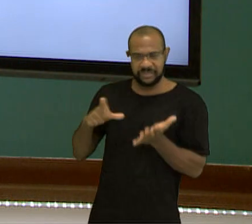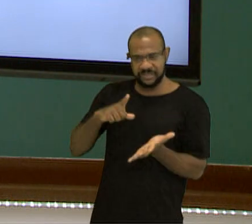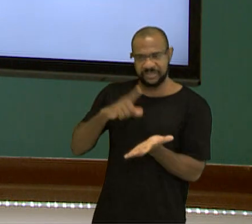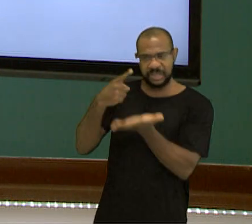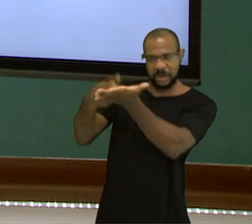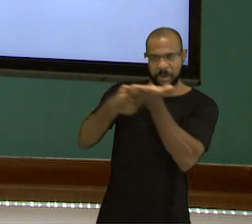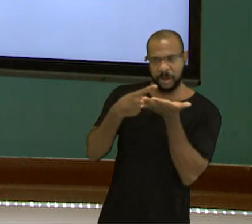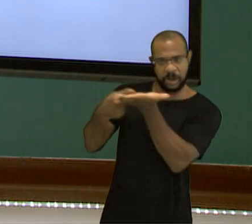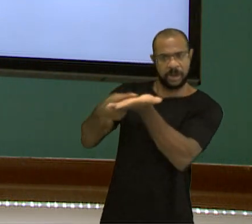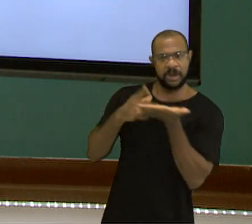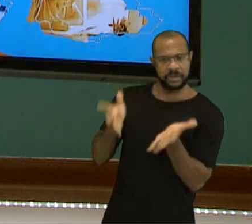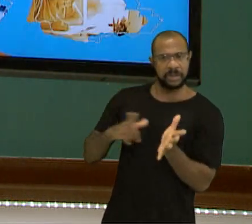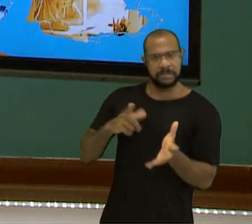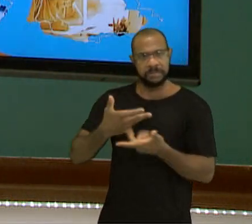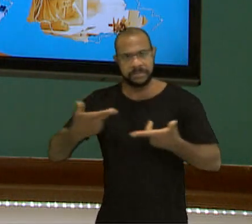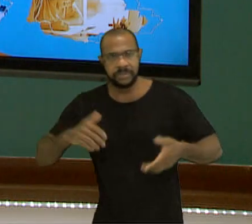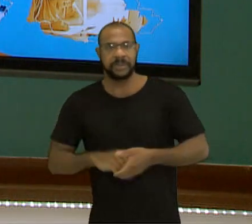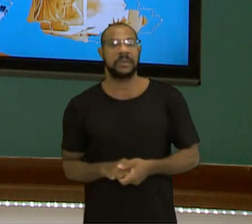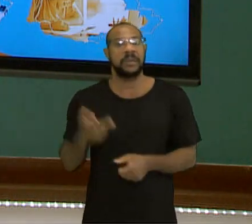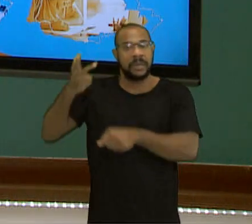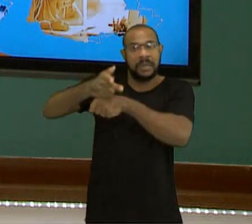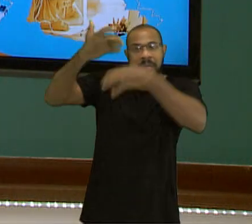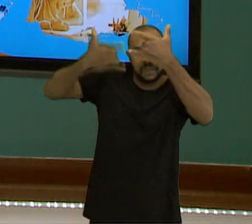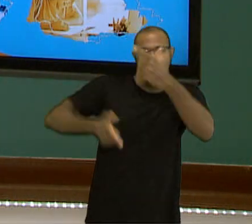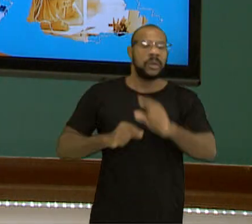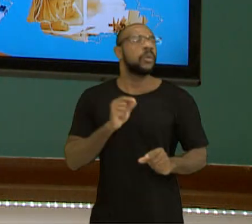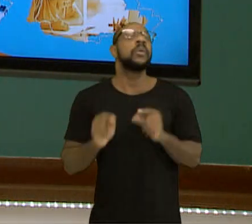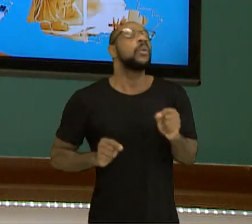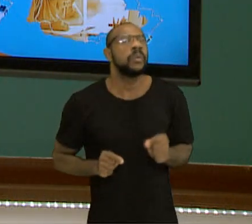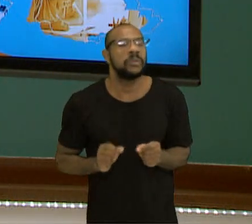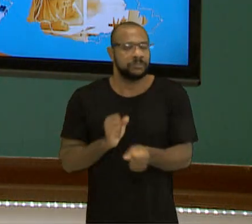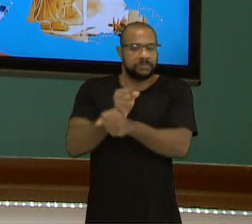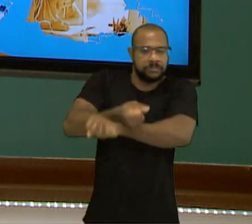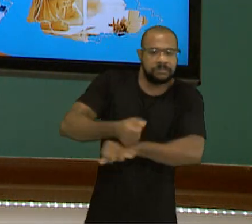litoral português. Bom, neste vídeo nós falamos sobre